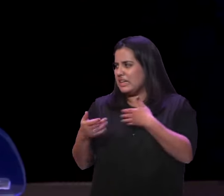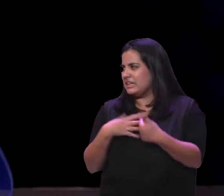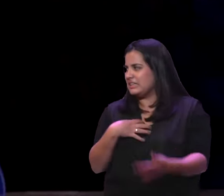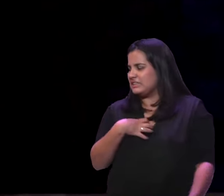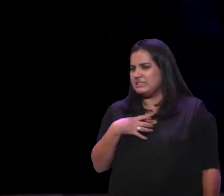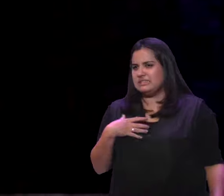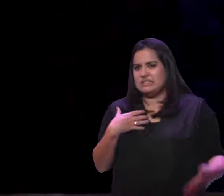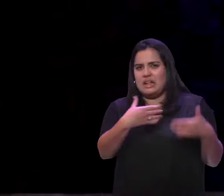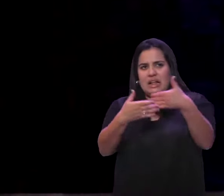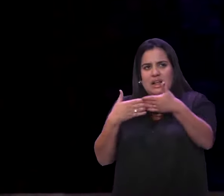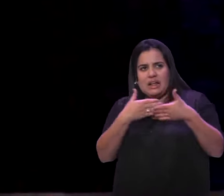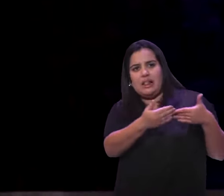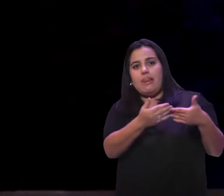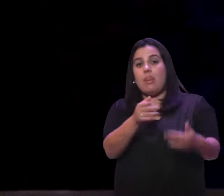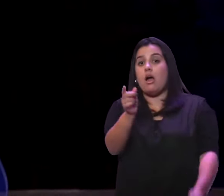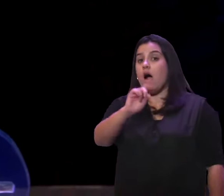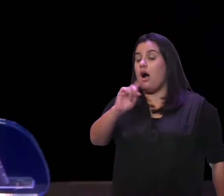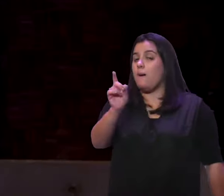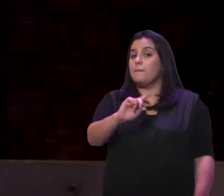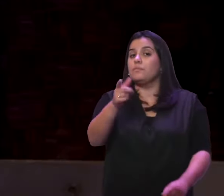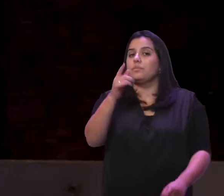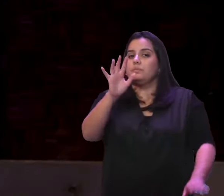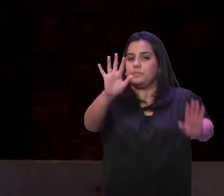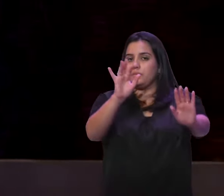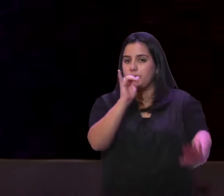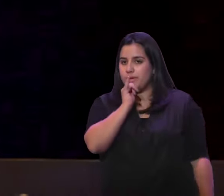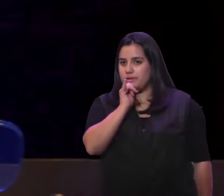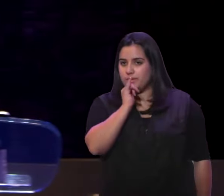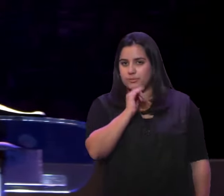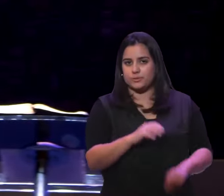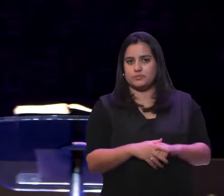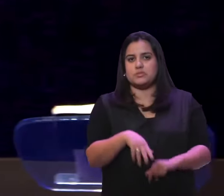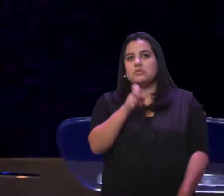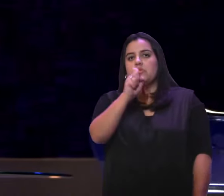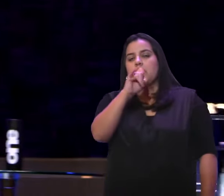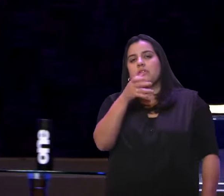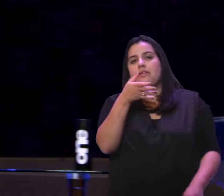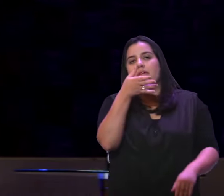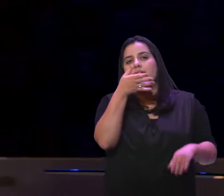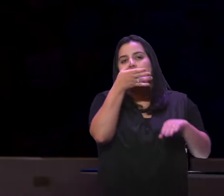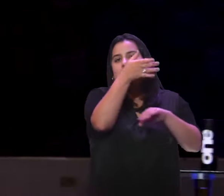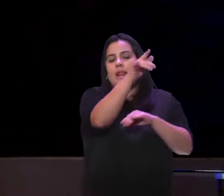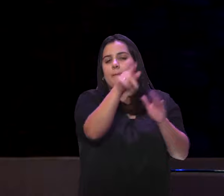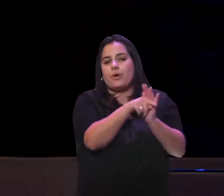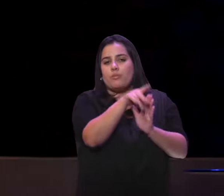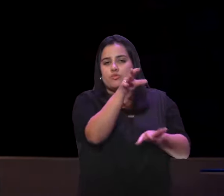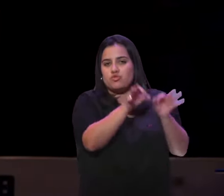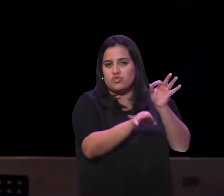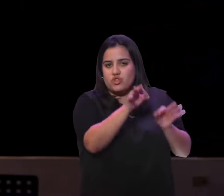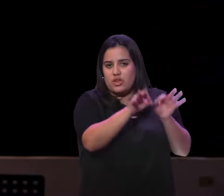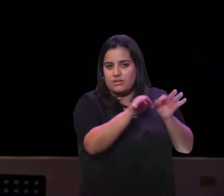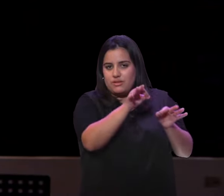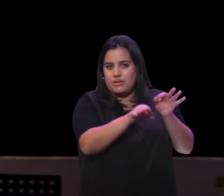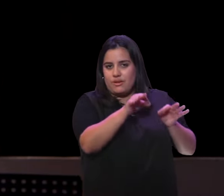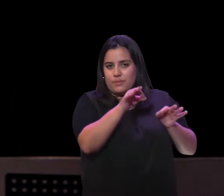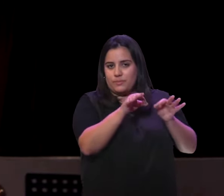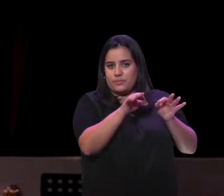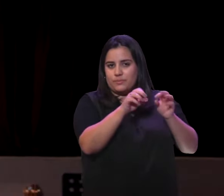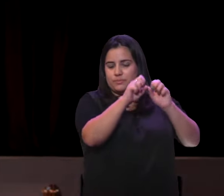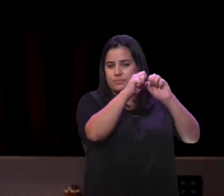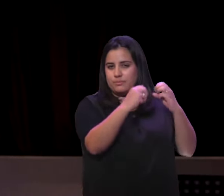de alguém. Por exemplo, se um dia você for para um tribunal, espero que você não vá. Não faça nada para ir